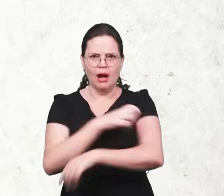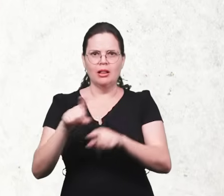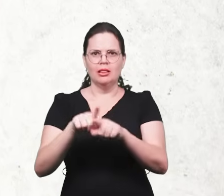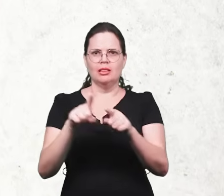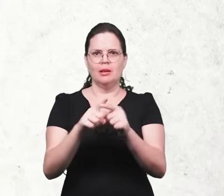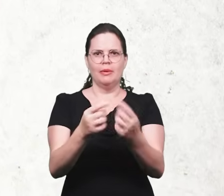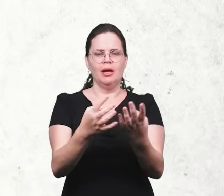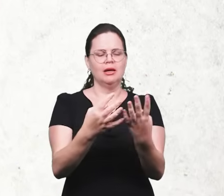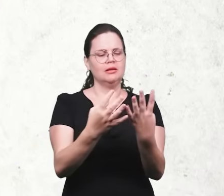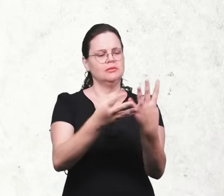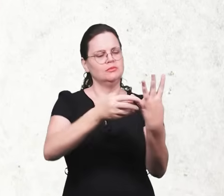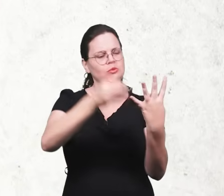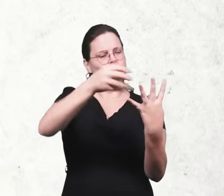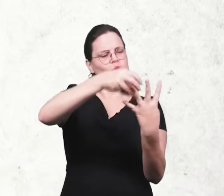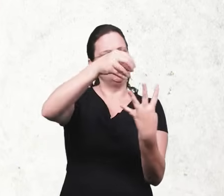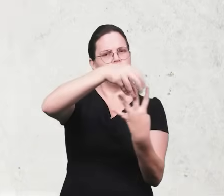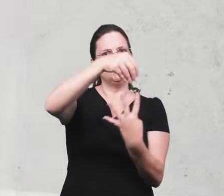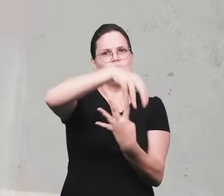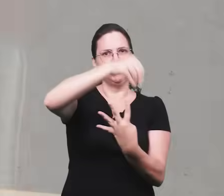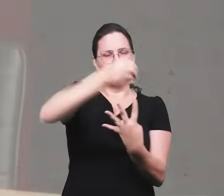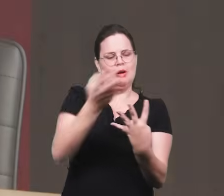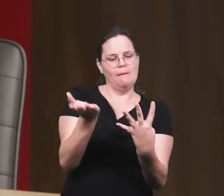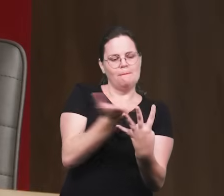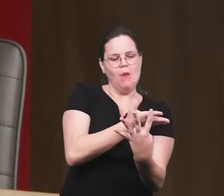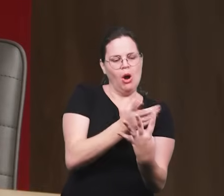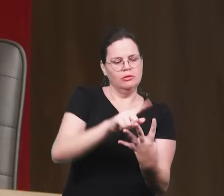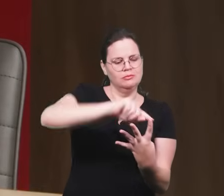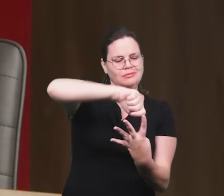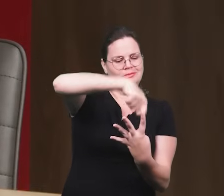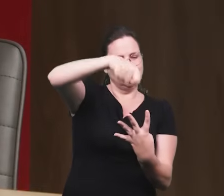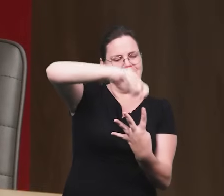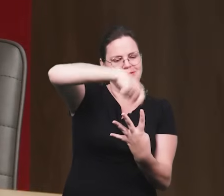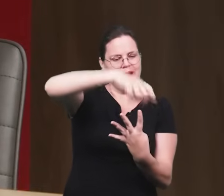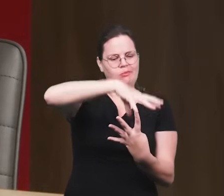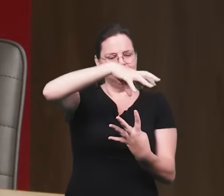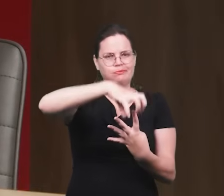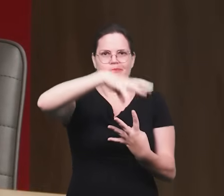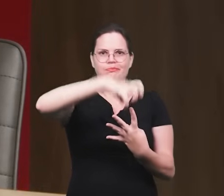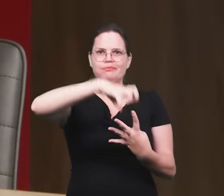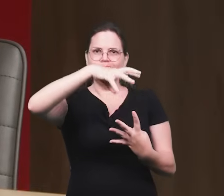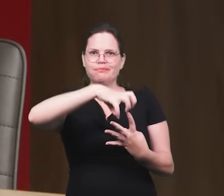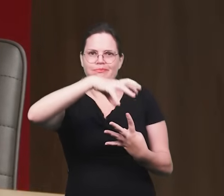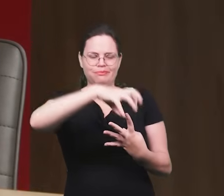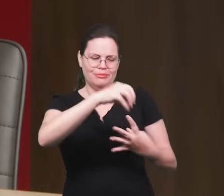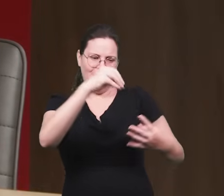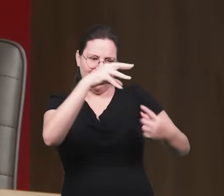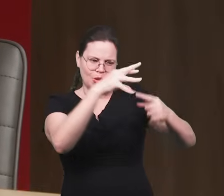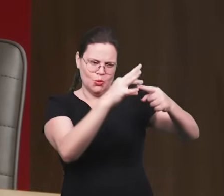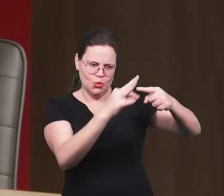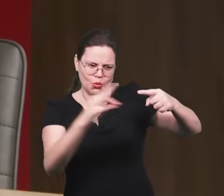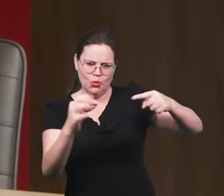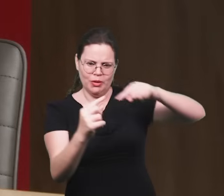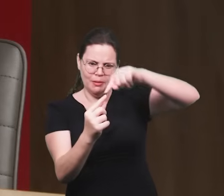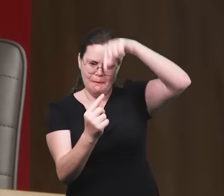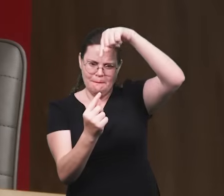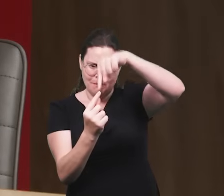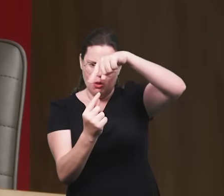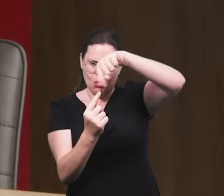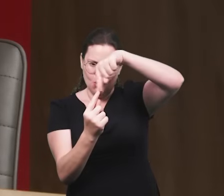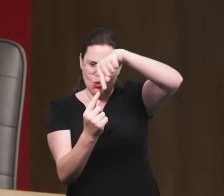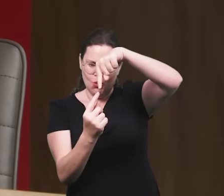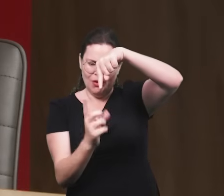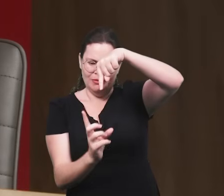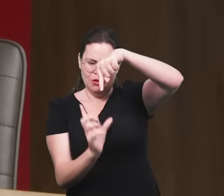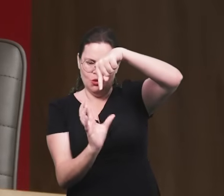ser retorcidas nesse fuso. E à medida que o fuso ia retorcendo essa lã e